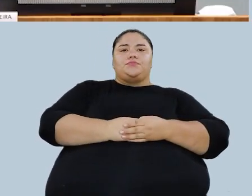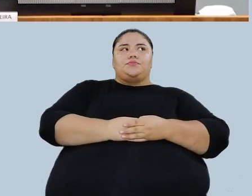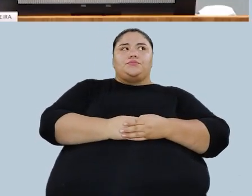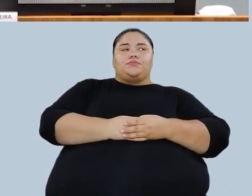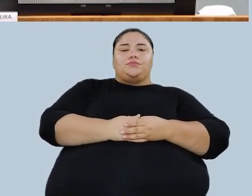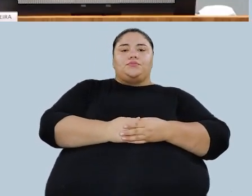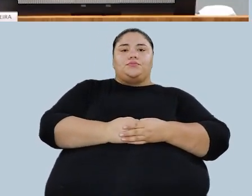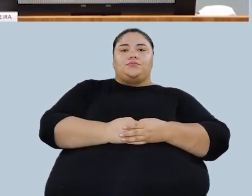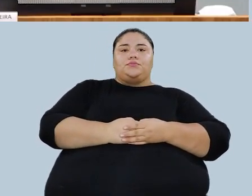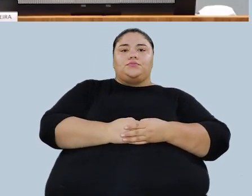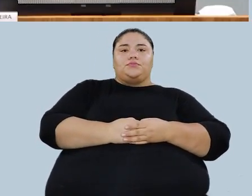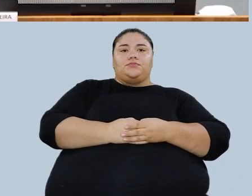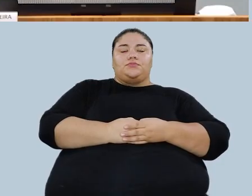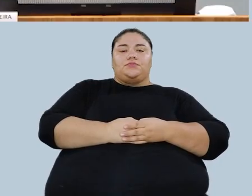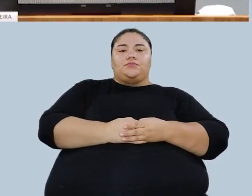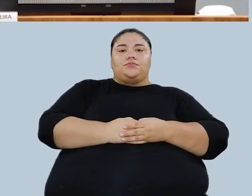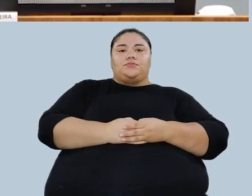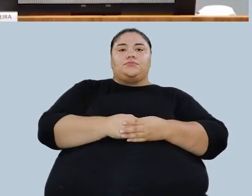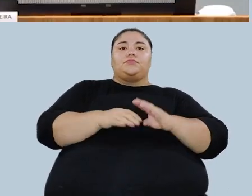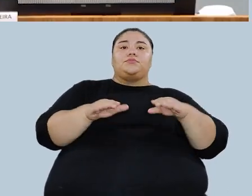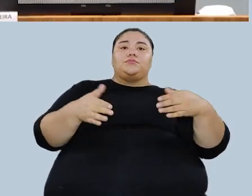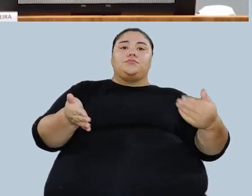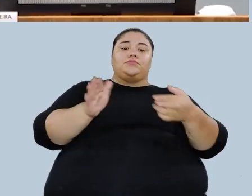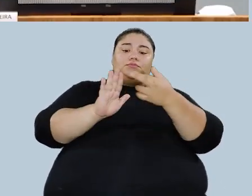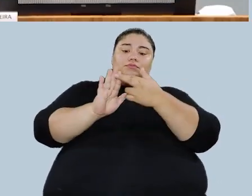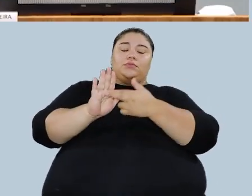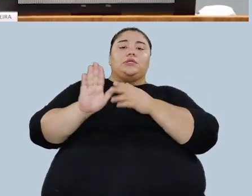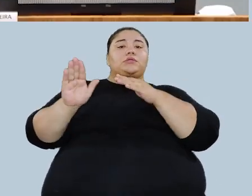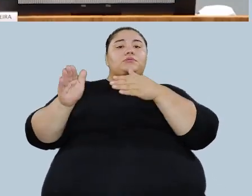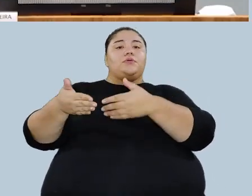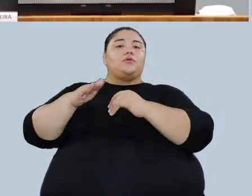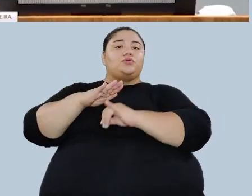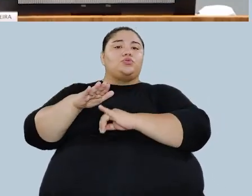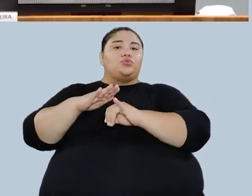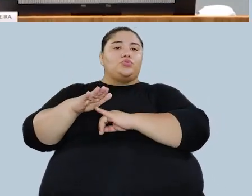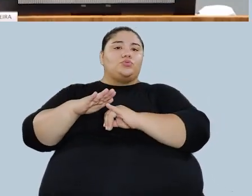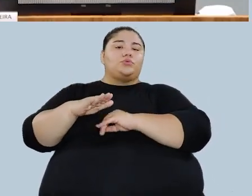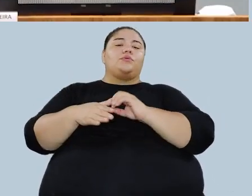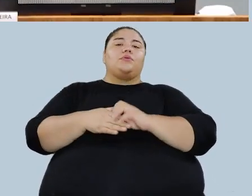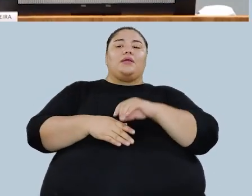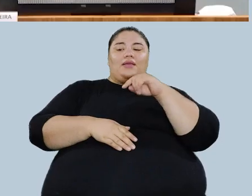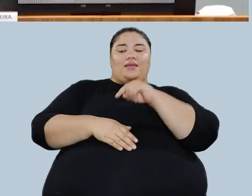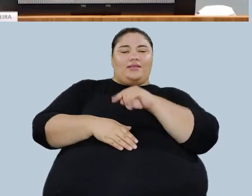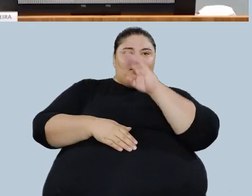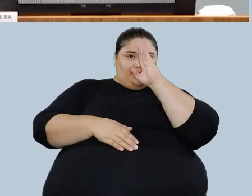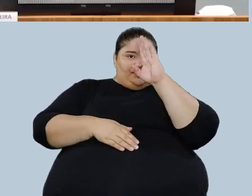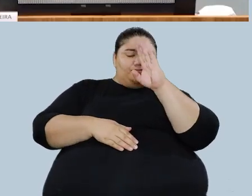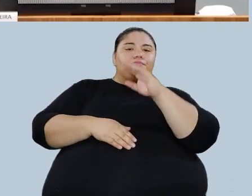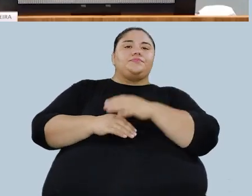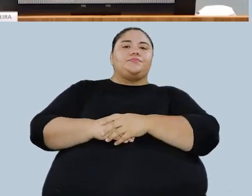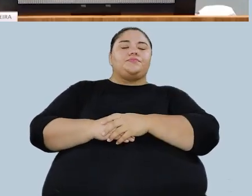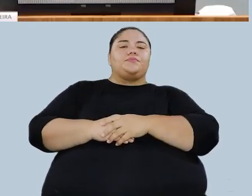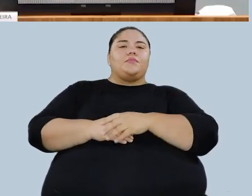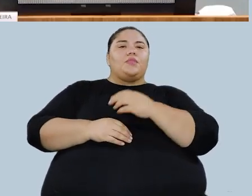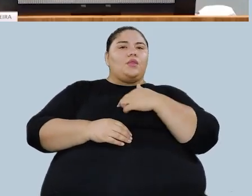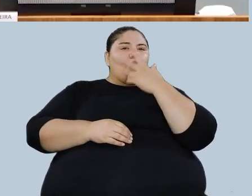Muito bem. Então, aí passamos para esse regime específico das instituições financeiras e congêneres. Nesse ponto,